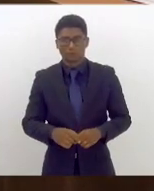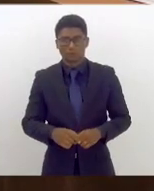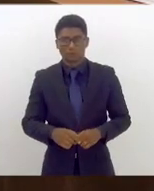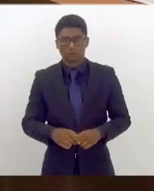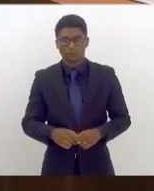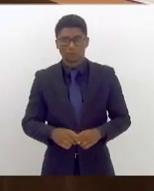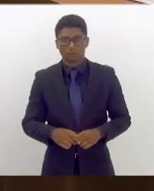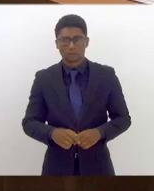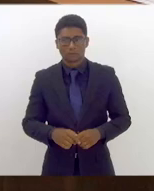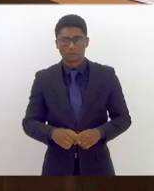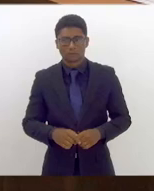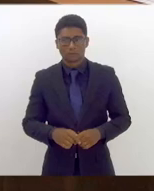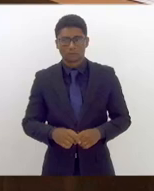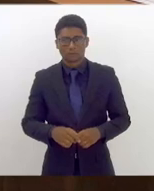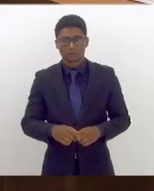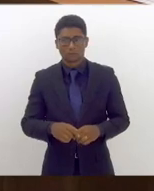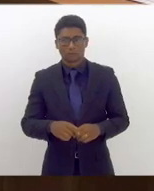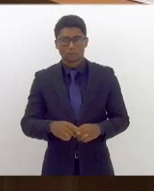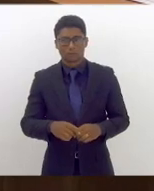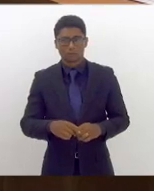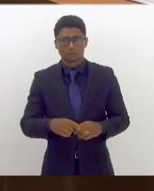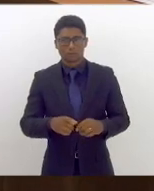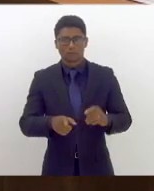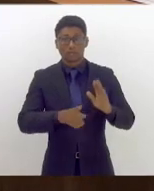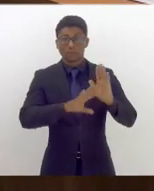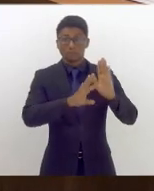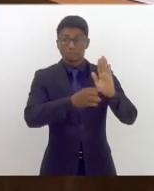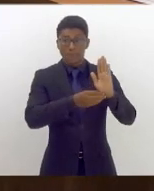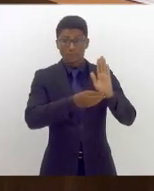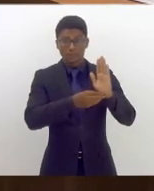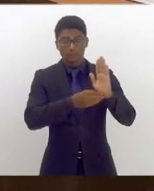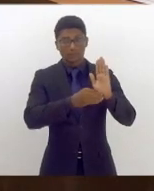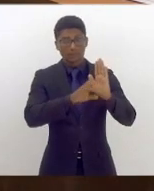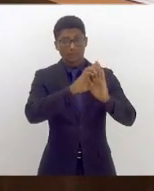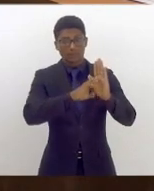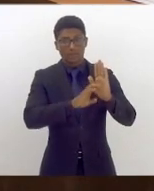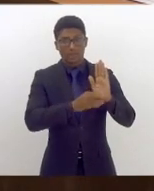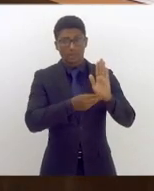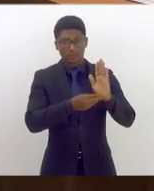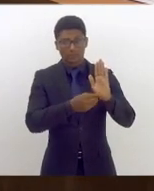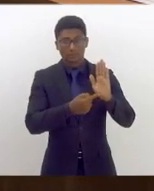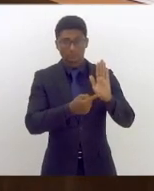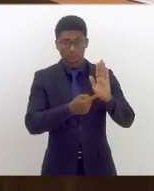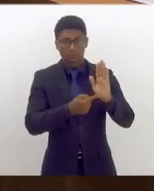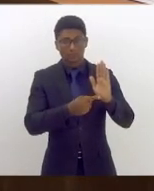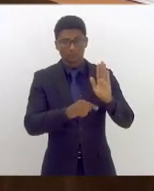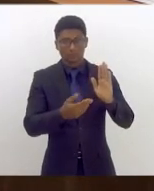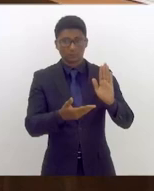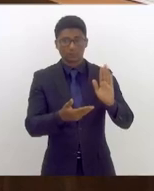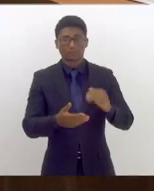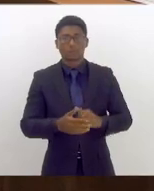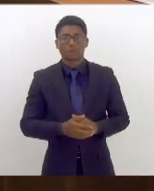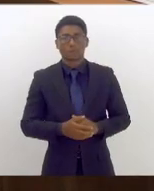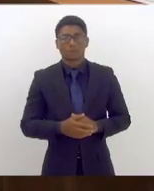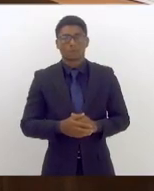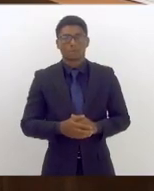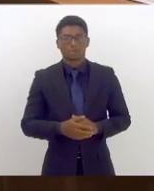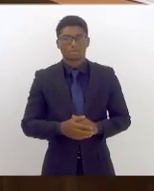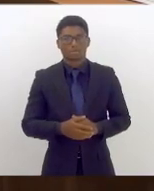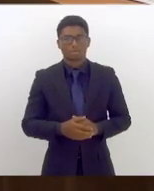porque ainda é sobre as emendas ainda é o seu benzimentos a minha questão